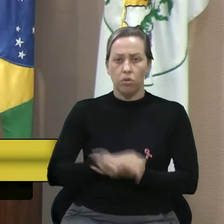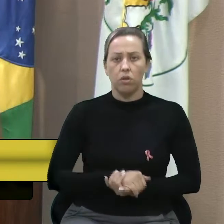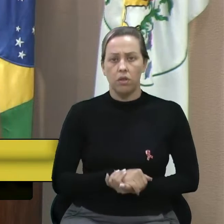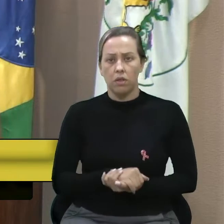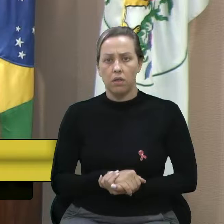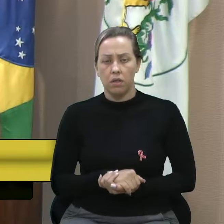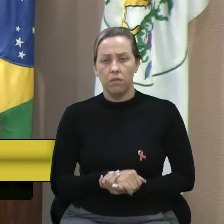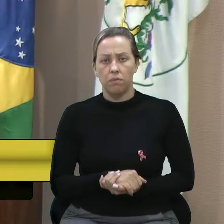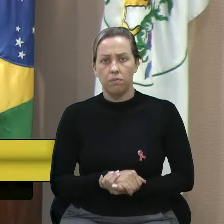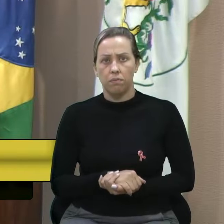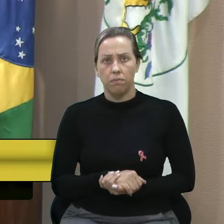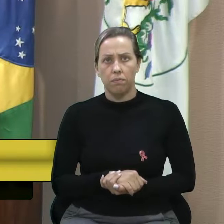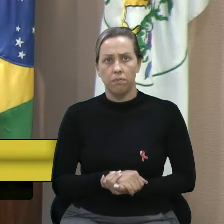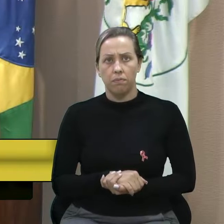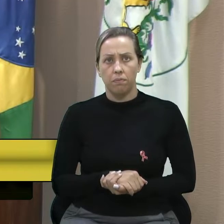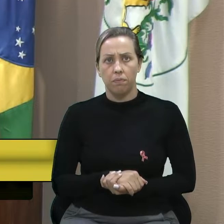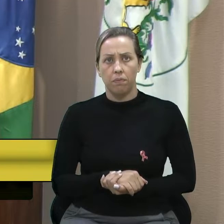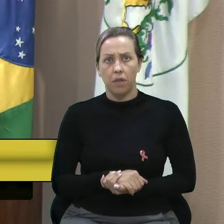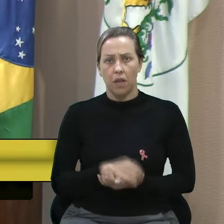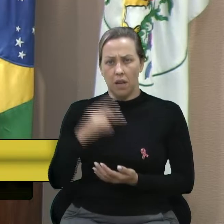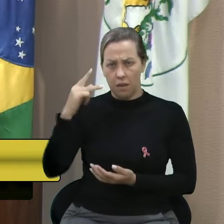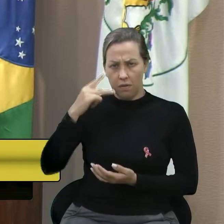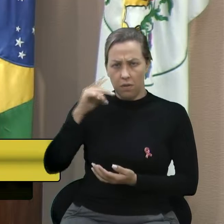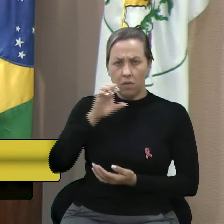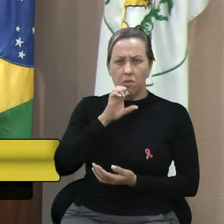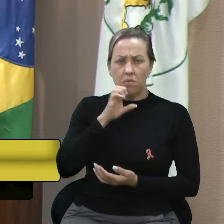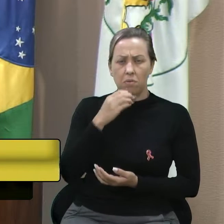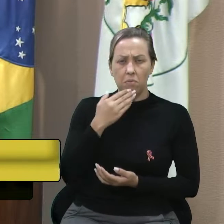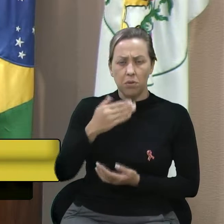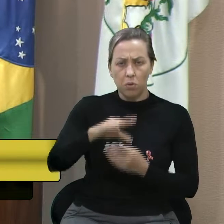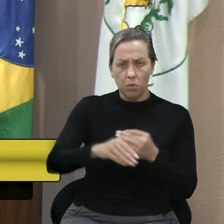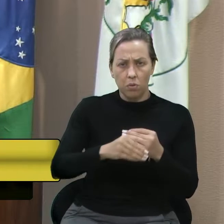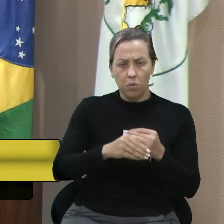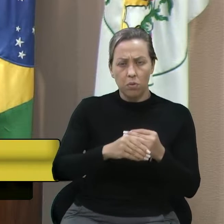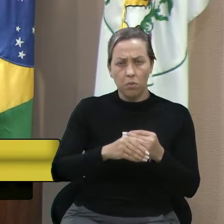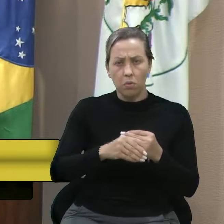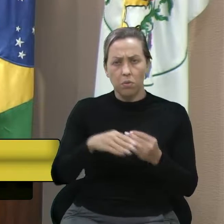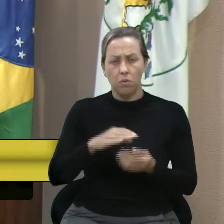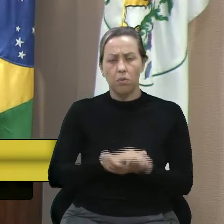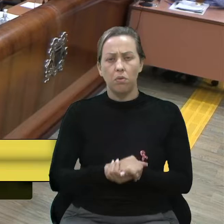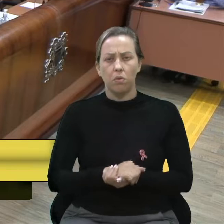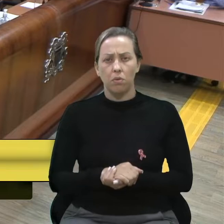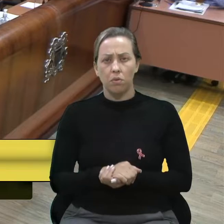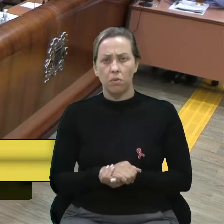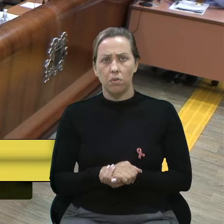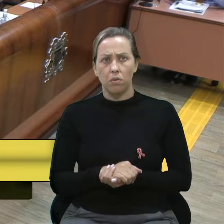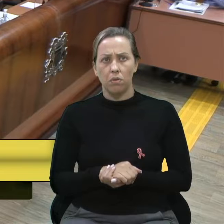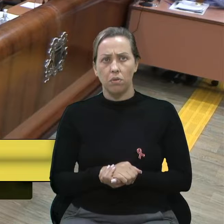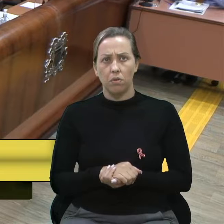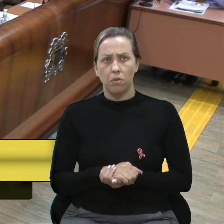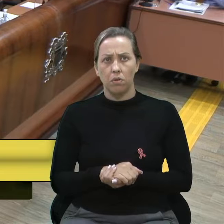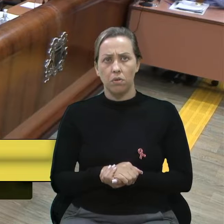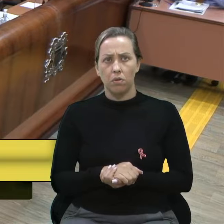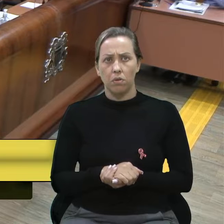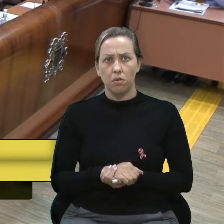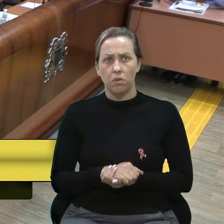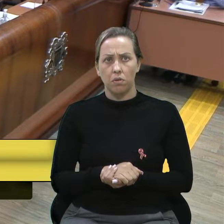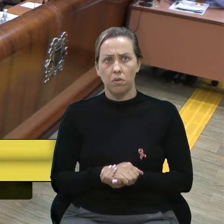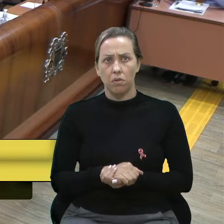Eduardo Leite. Eu acho que a vereadora Estela me pediu uma parte. Isso. A parte concedida,